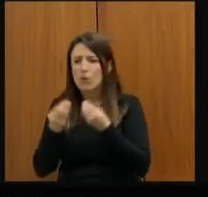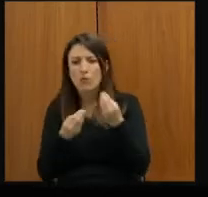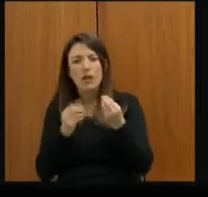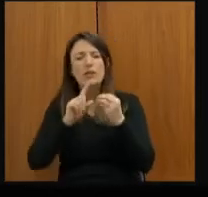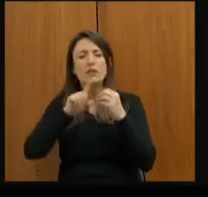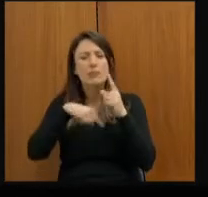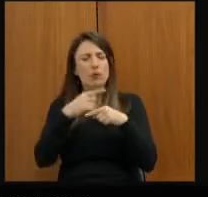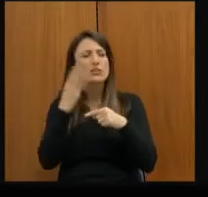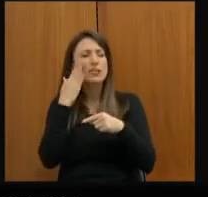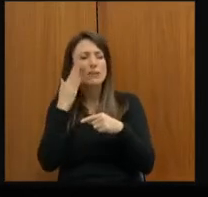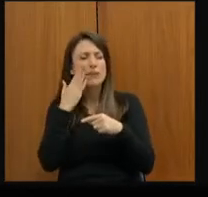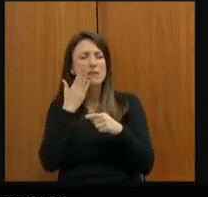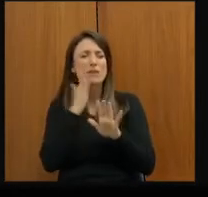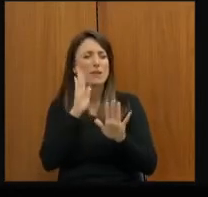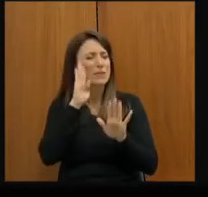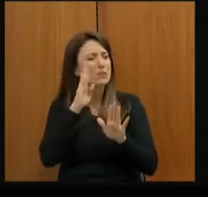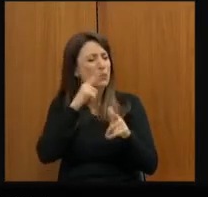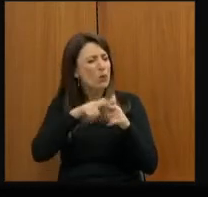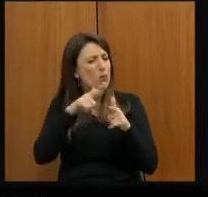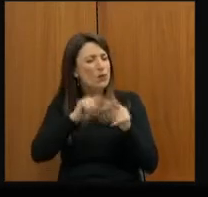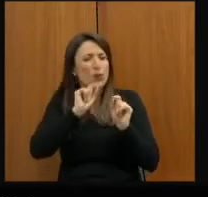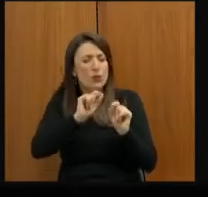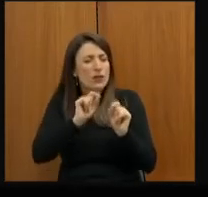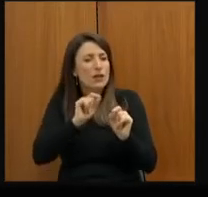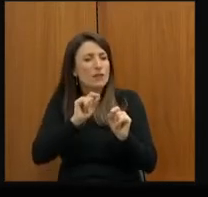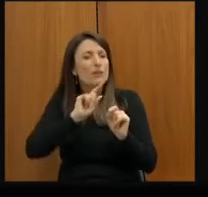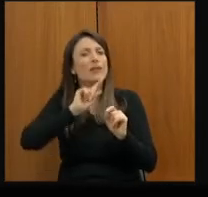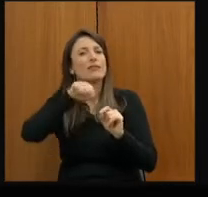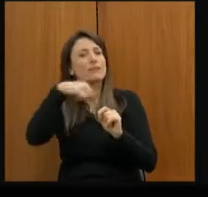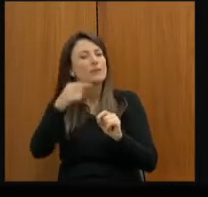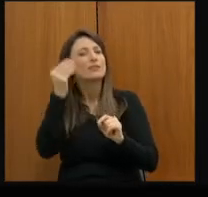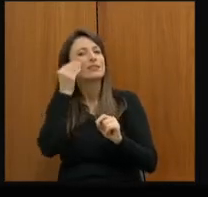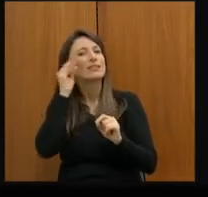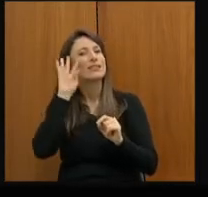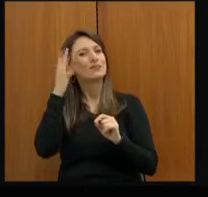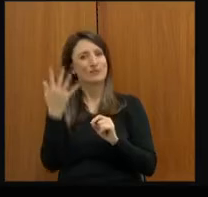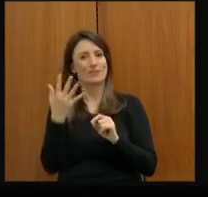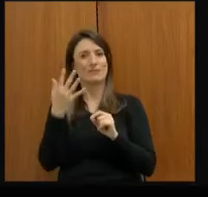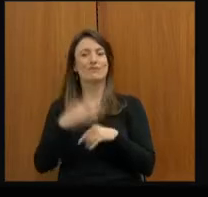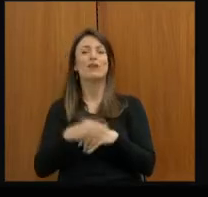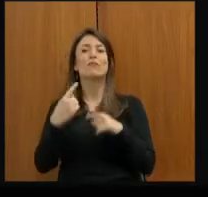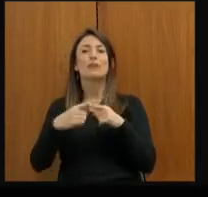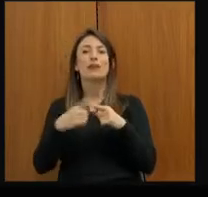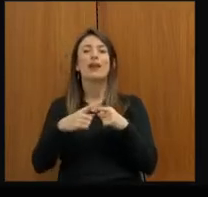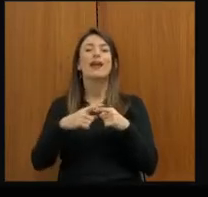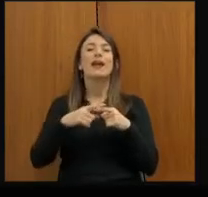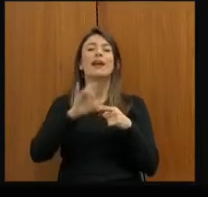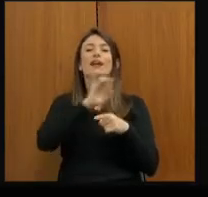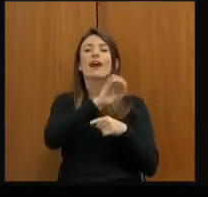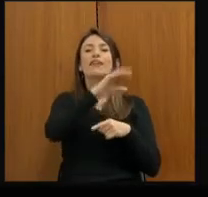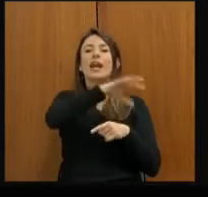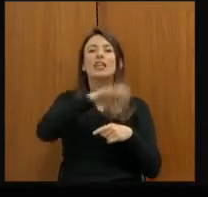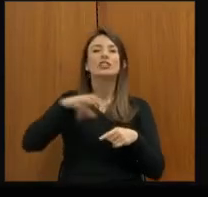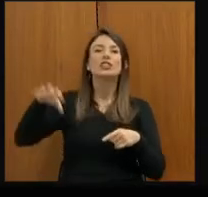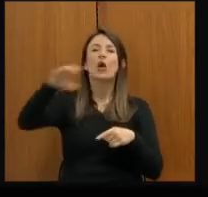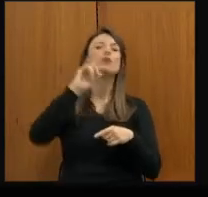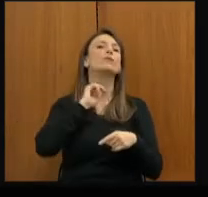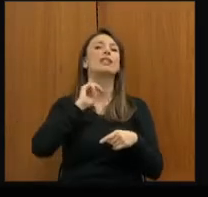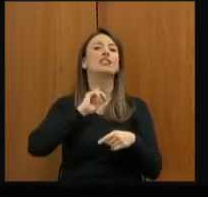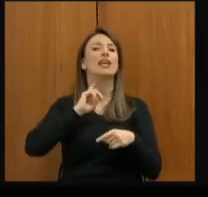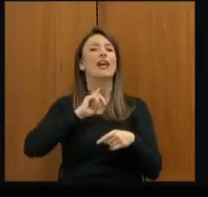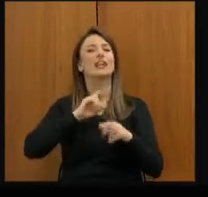tendo em vista a diferença nas regiões de Minas Gerais os